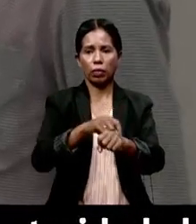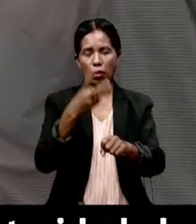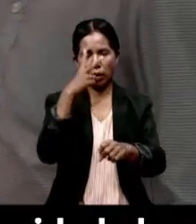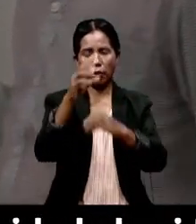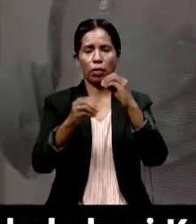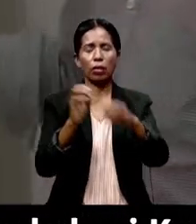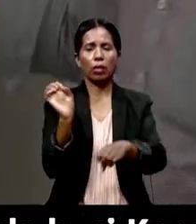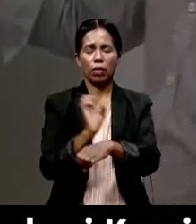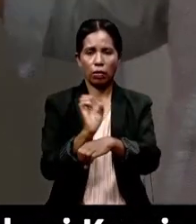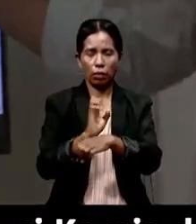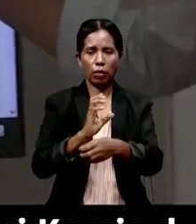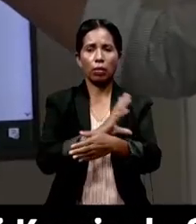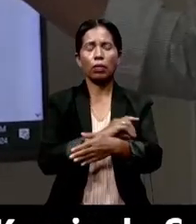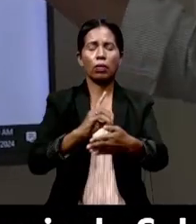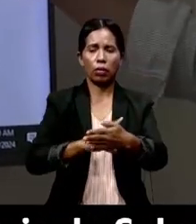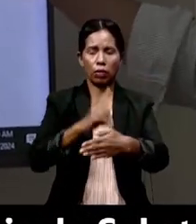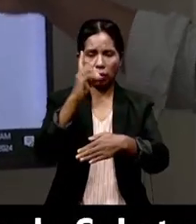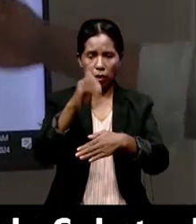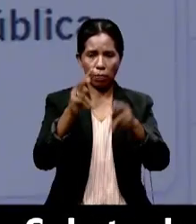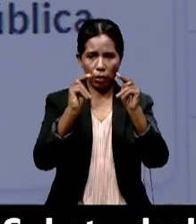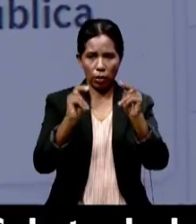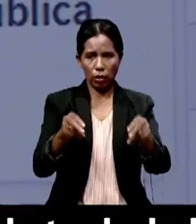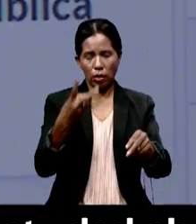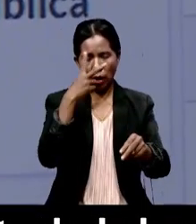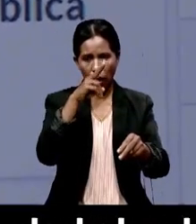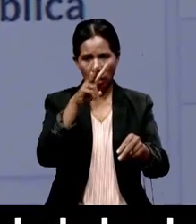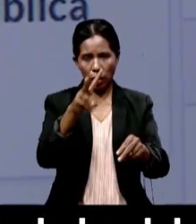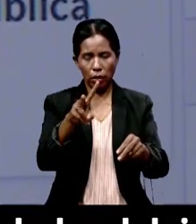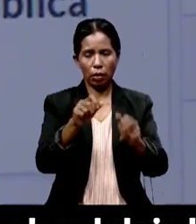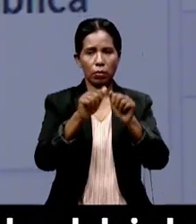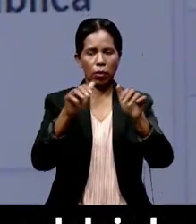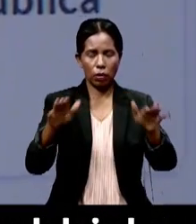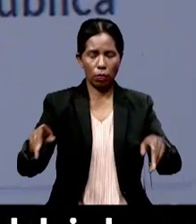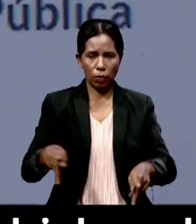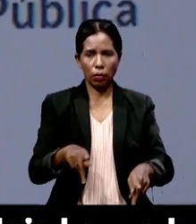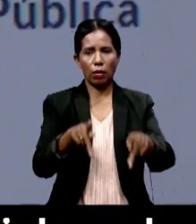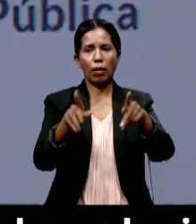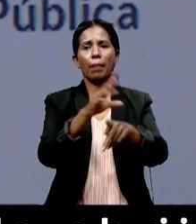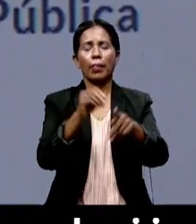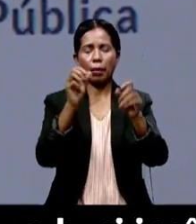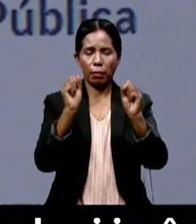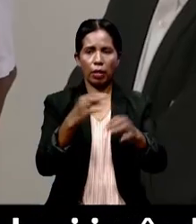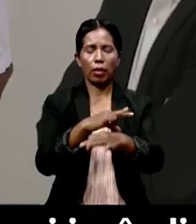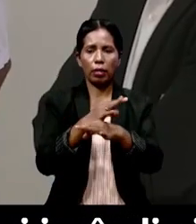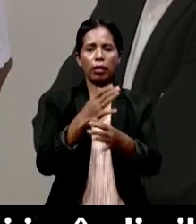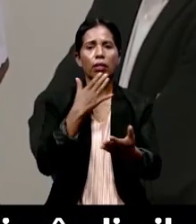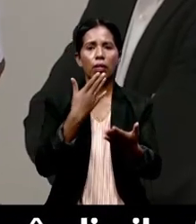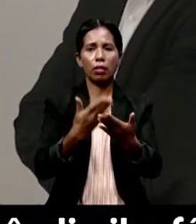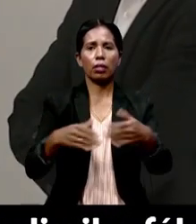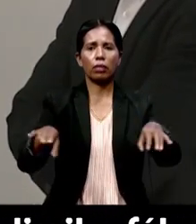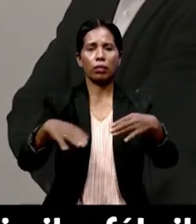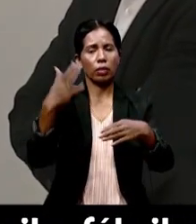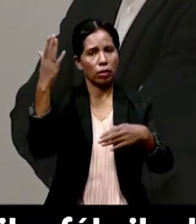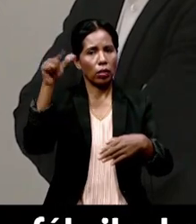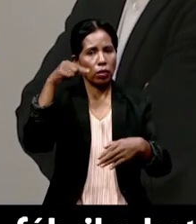assunto economia no desenvolvimento, precisa halo reforma administração pública, nune bela hadia qualidade serviço e